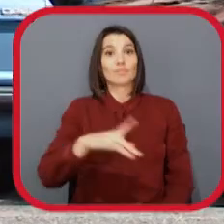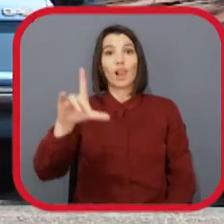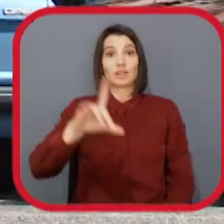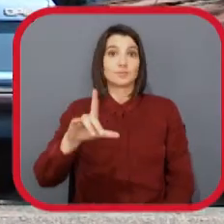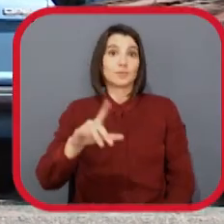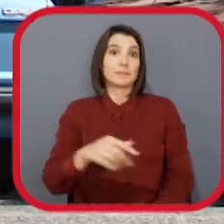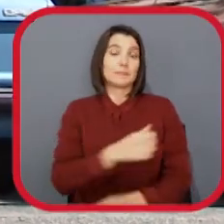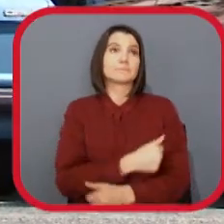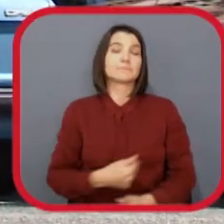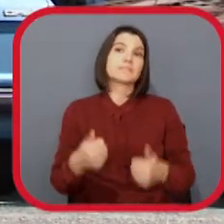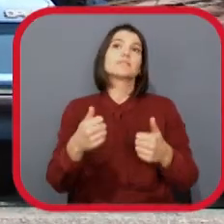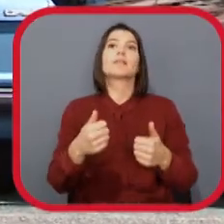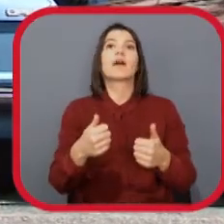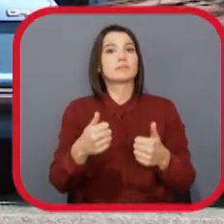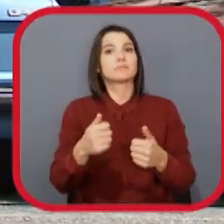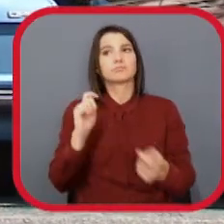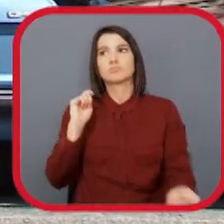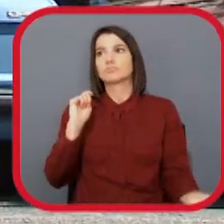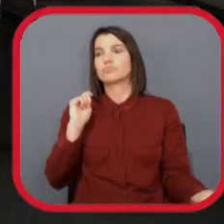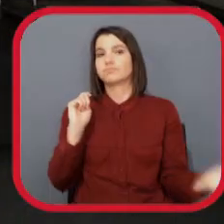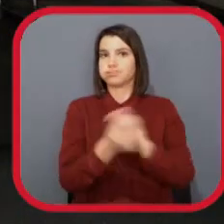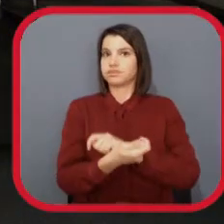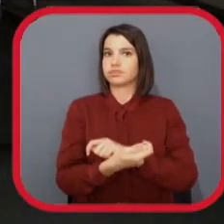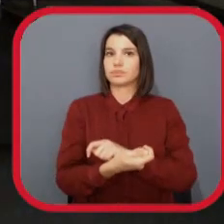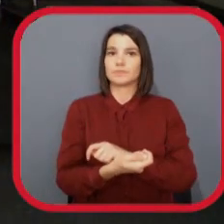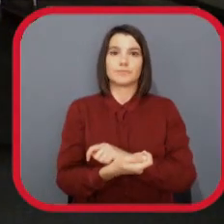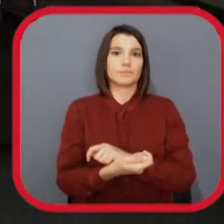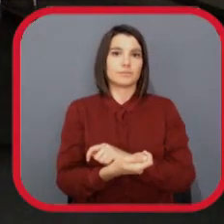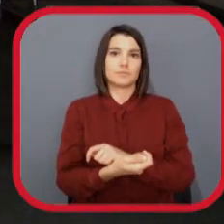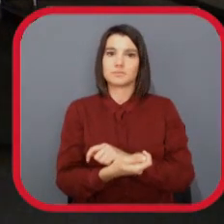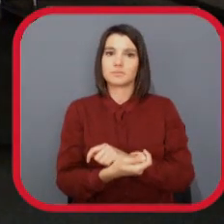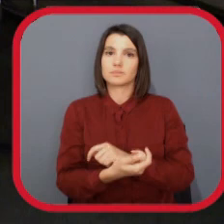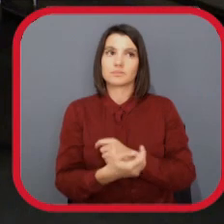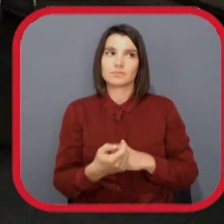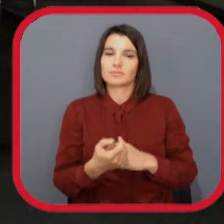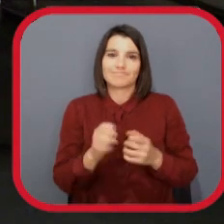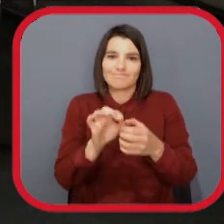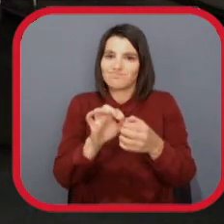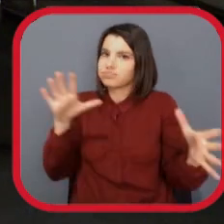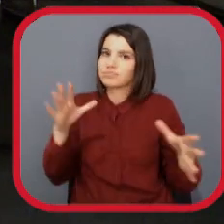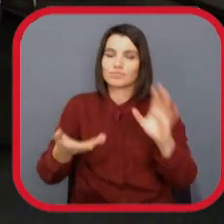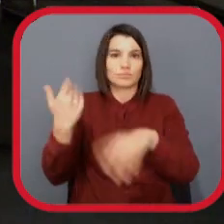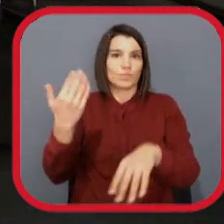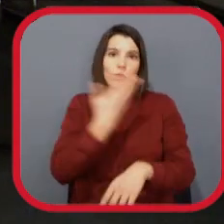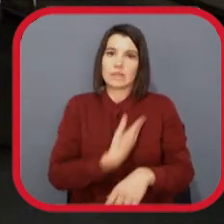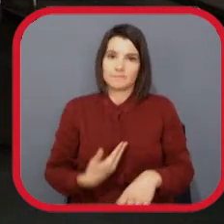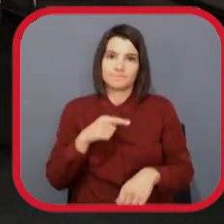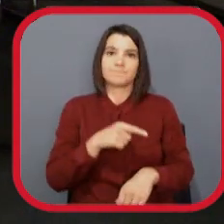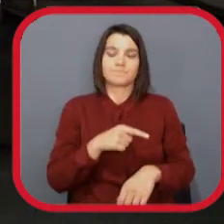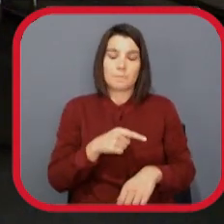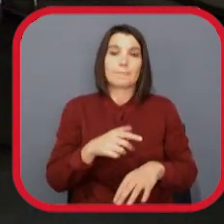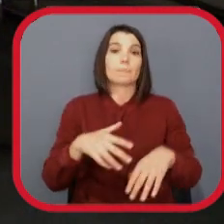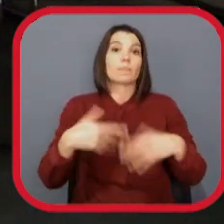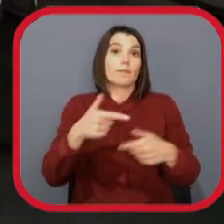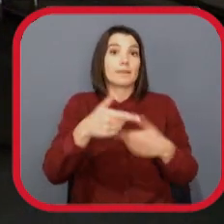Lisboa é uma cidade que modificou-se de forma radical, pouco ou nada tem a ver com a altura. Logo a